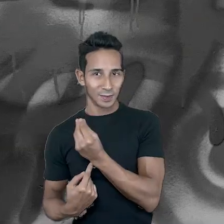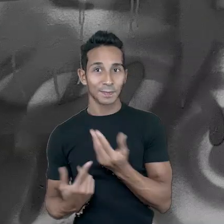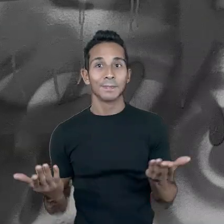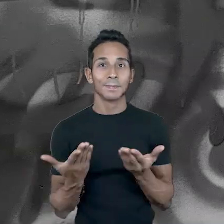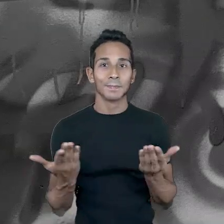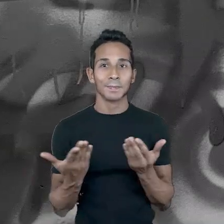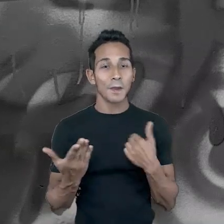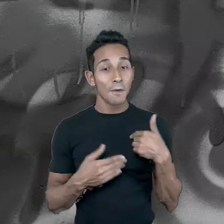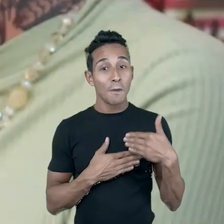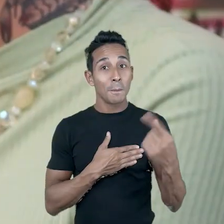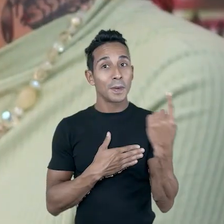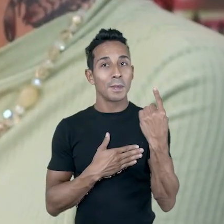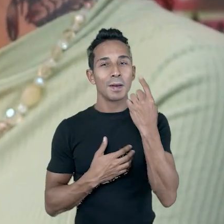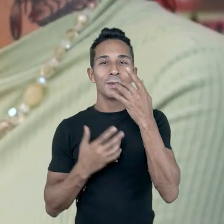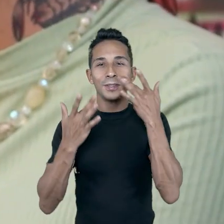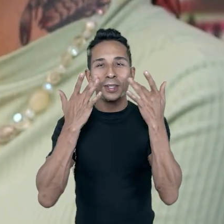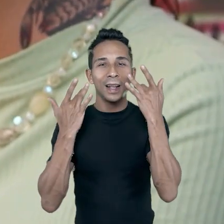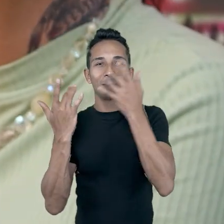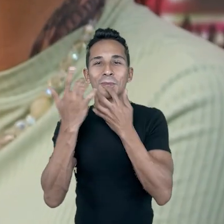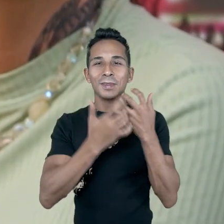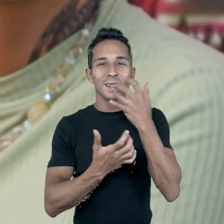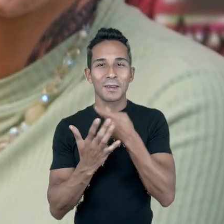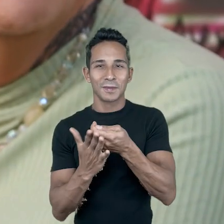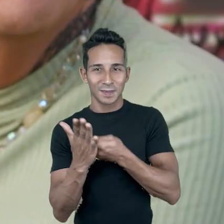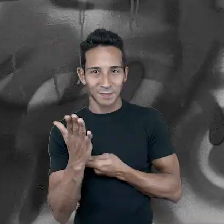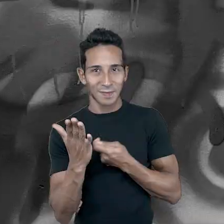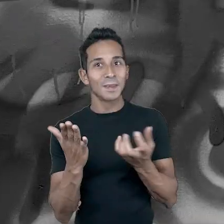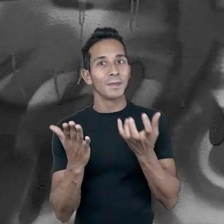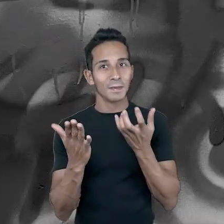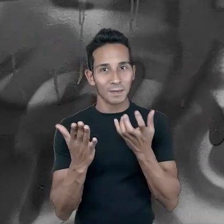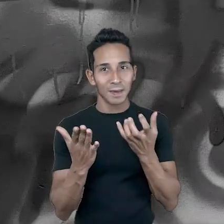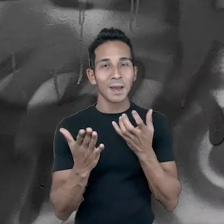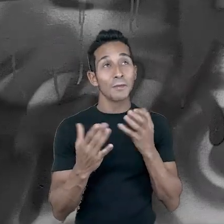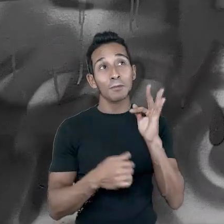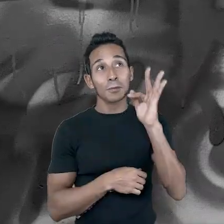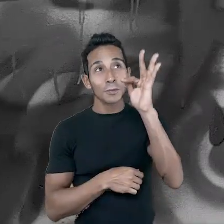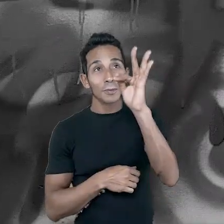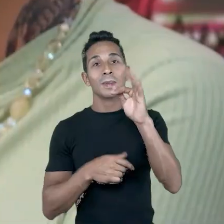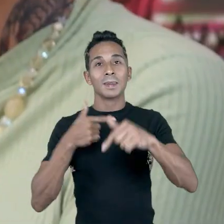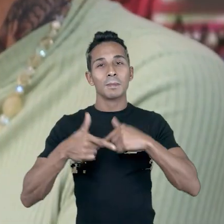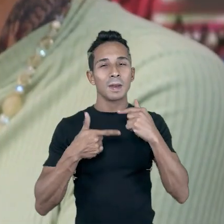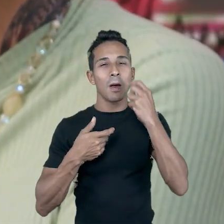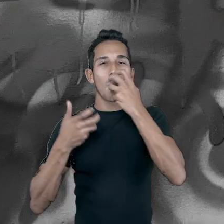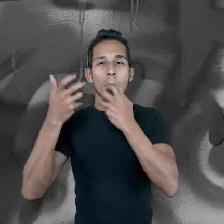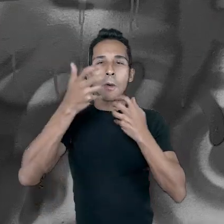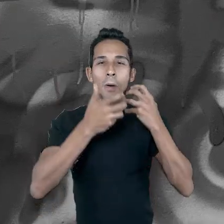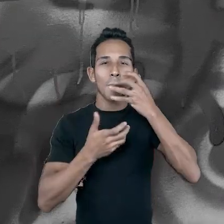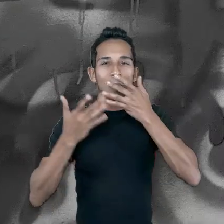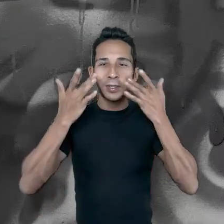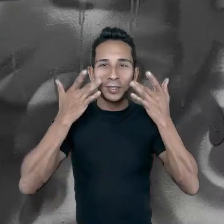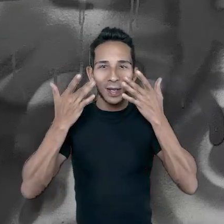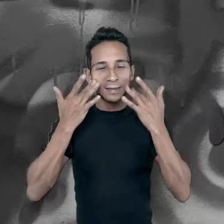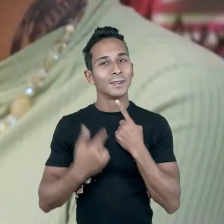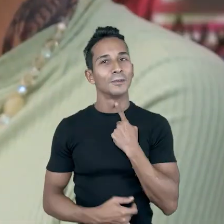Pris Zeferino. Agora eu tô no caminho de pegar meu primeiro musical para fazer, então eu quero fazer uns musicais para um dia talvez chegar numa ópera